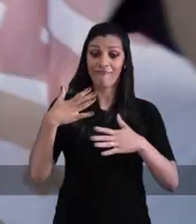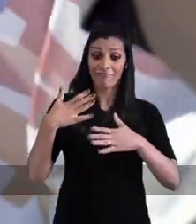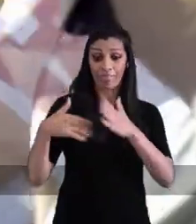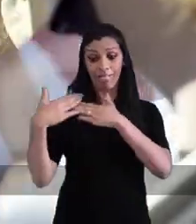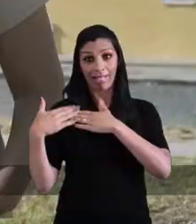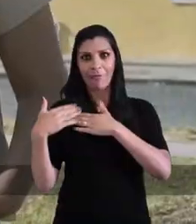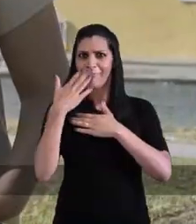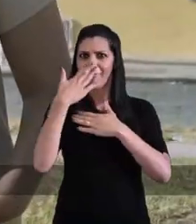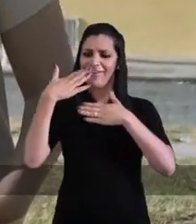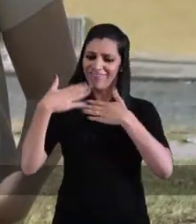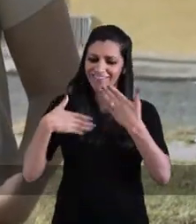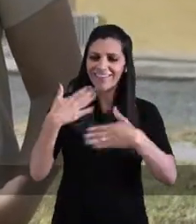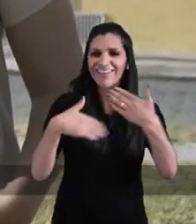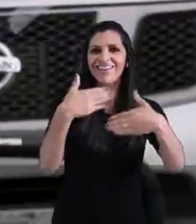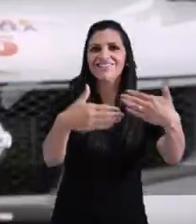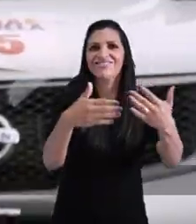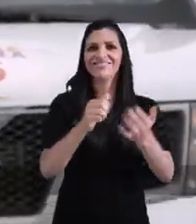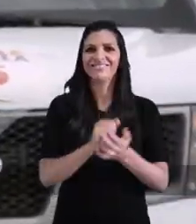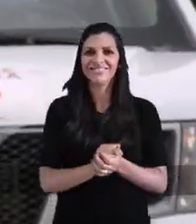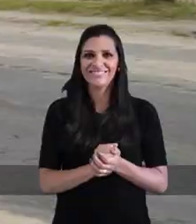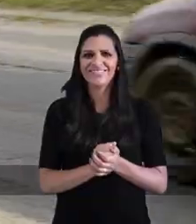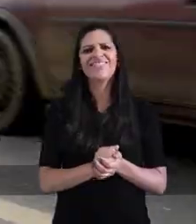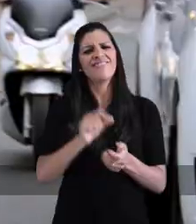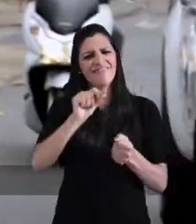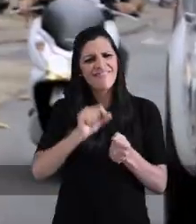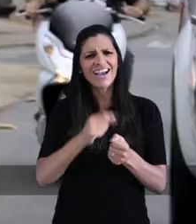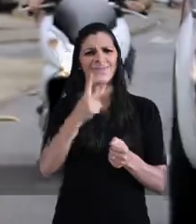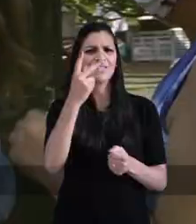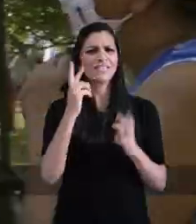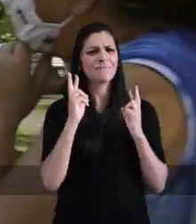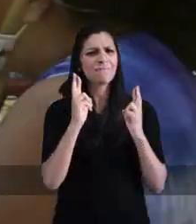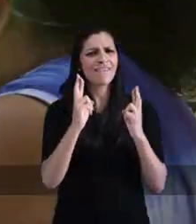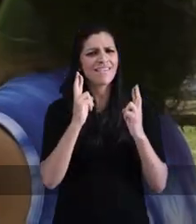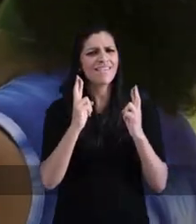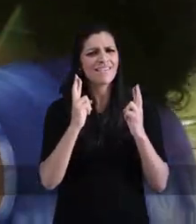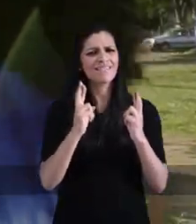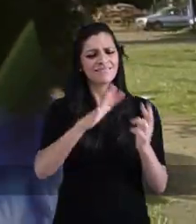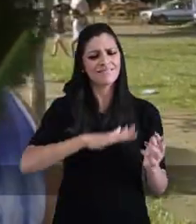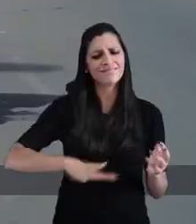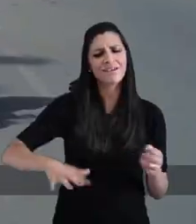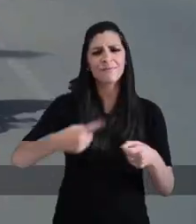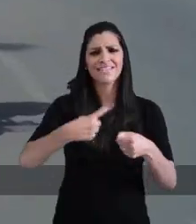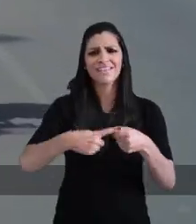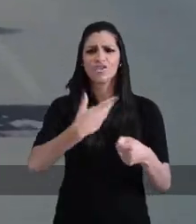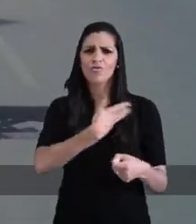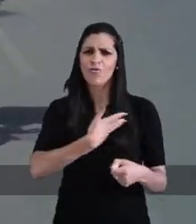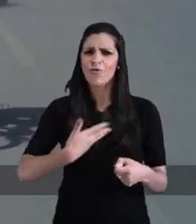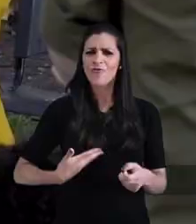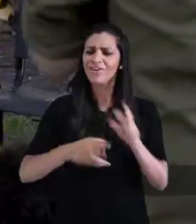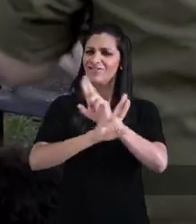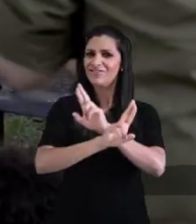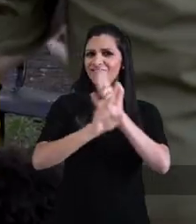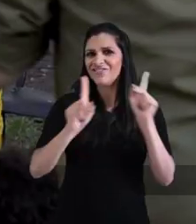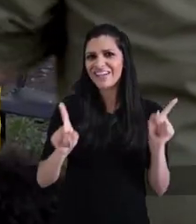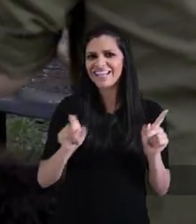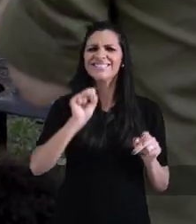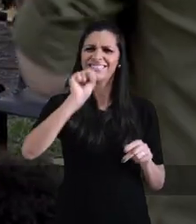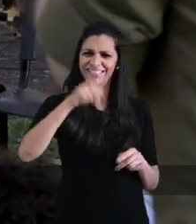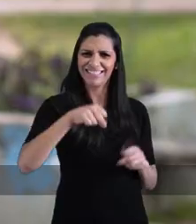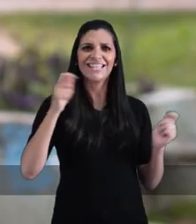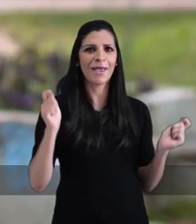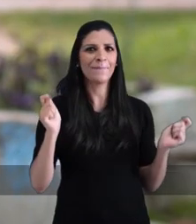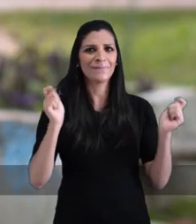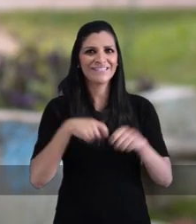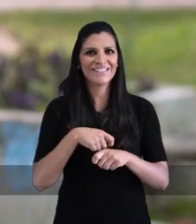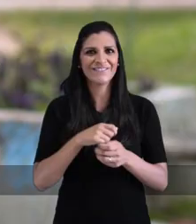escolher se Porto Alegre vai voltar para trás ou se vai seguir em frente. Faça valer a tua esperança de viver em uma cidade com um governo